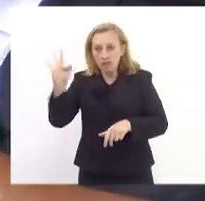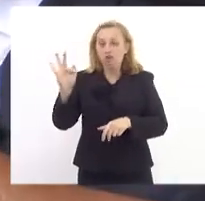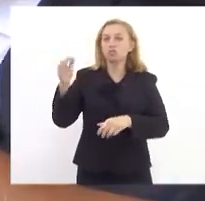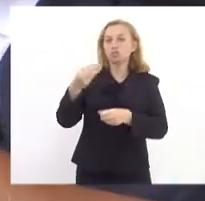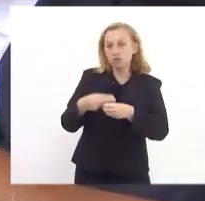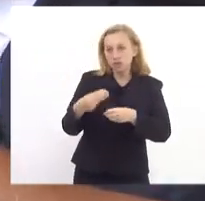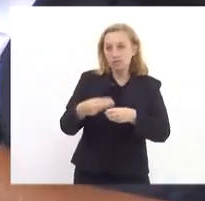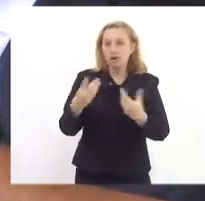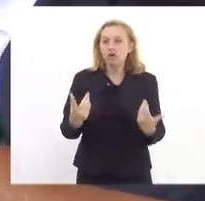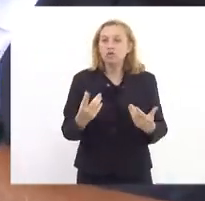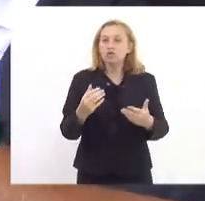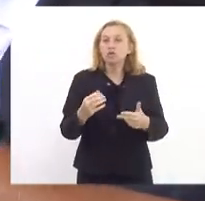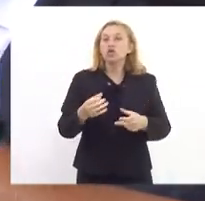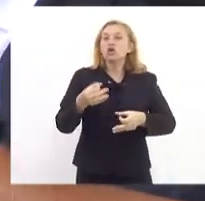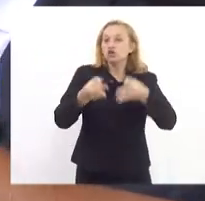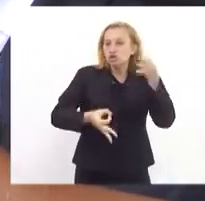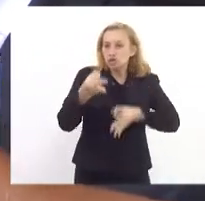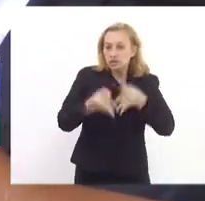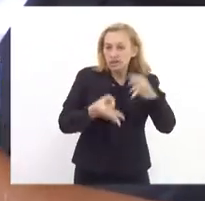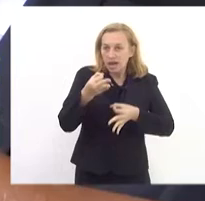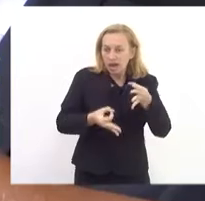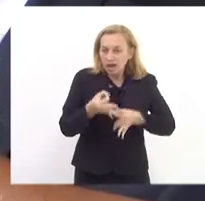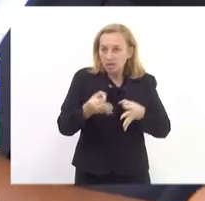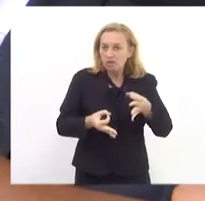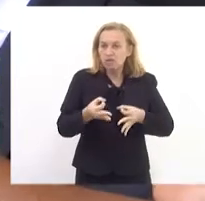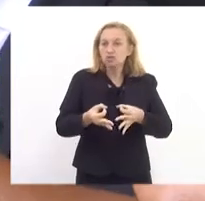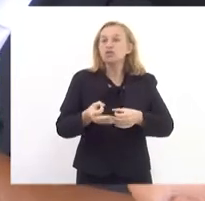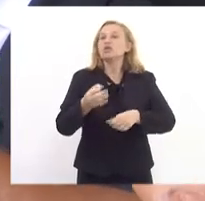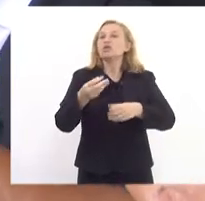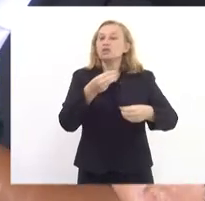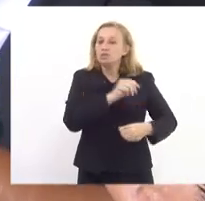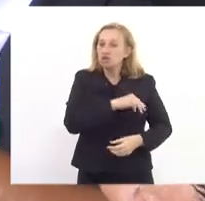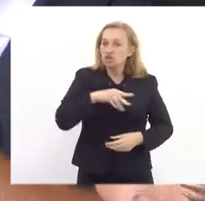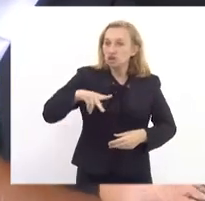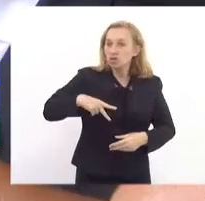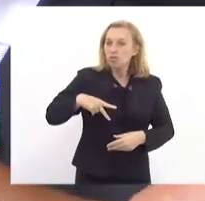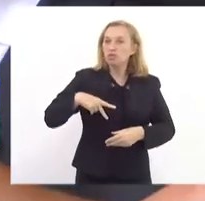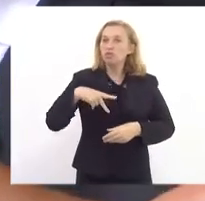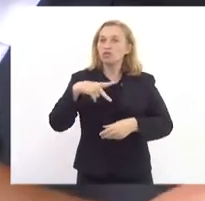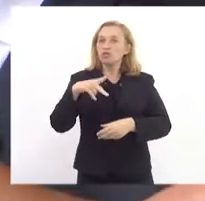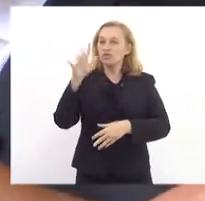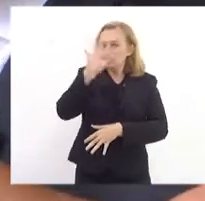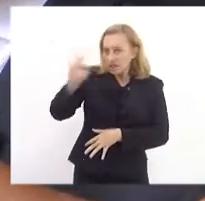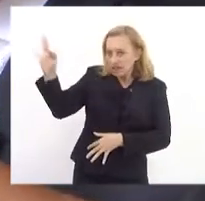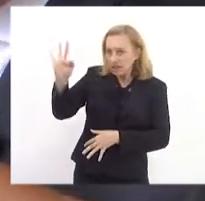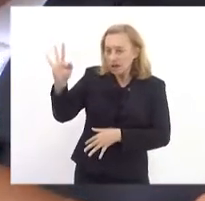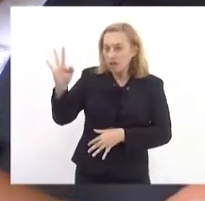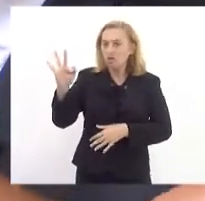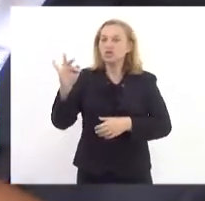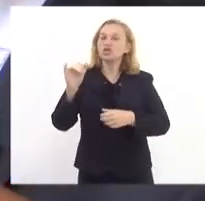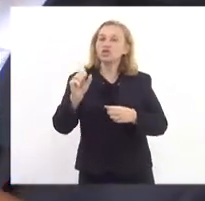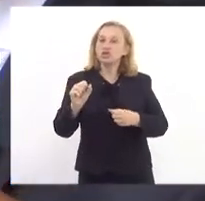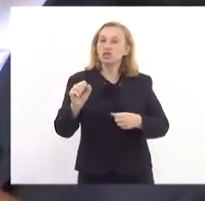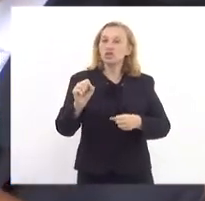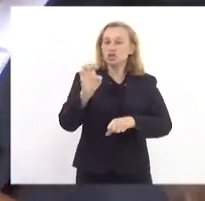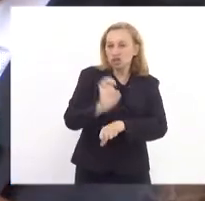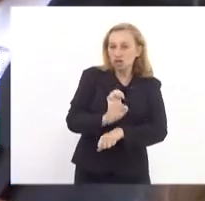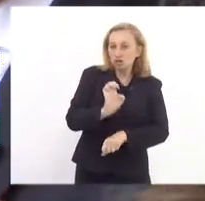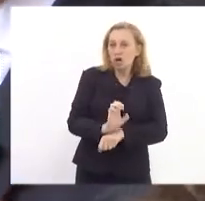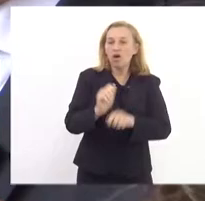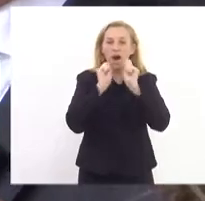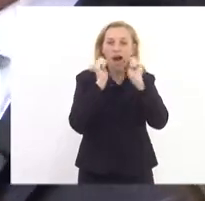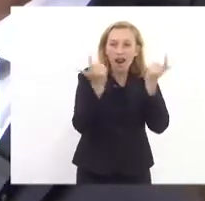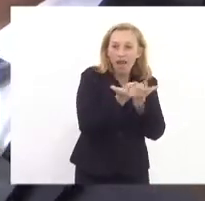federal, judiciário estadual, Ministério Público Federal, Ministério Público Estadual, Senado, Câmara Federal, Assembleia